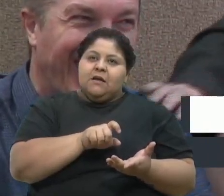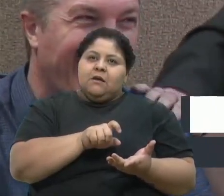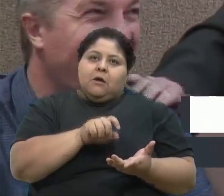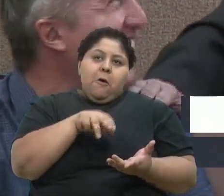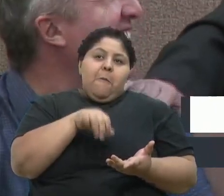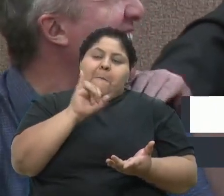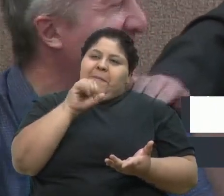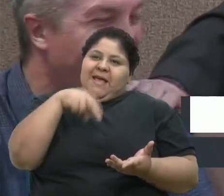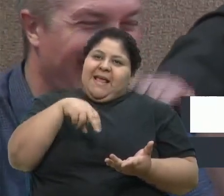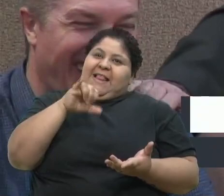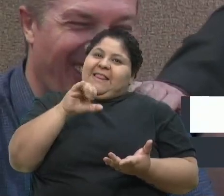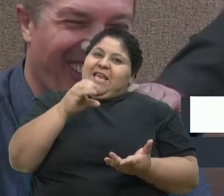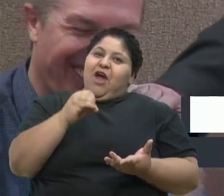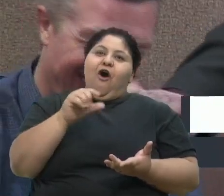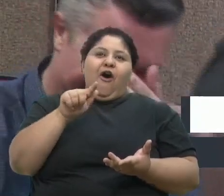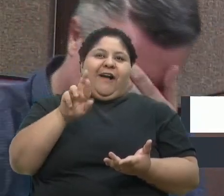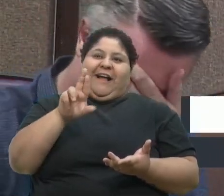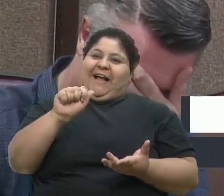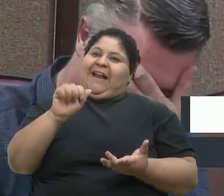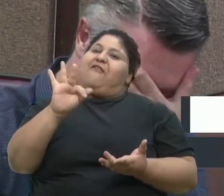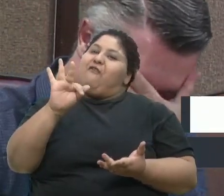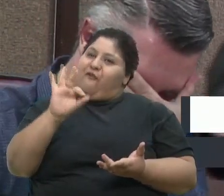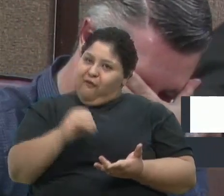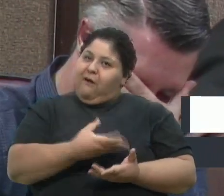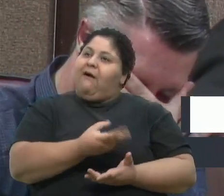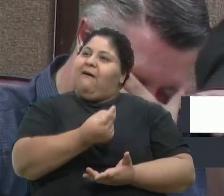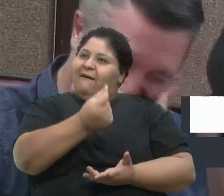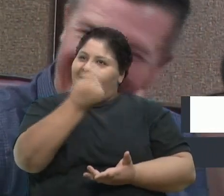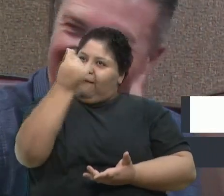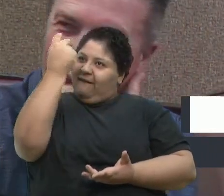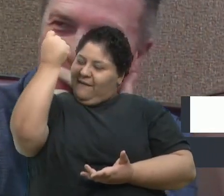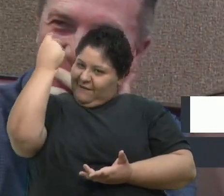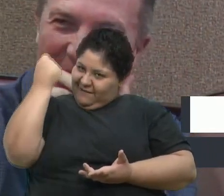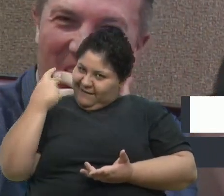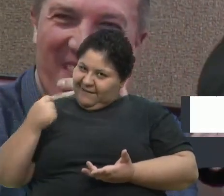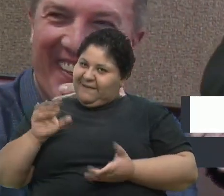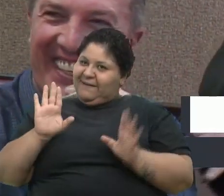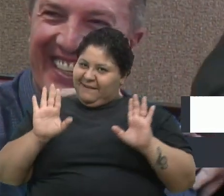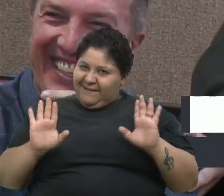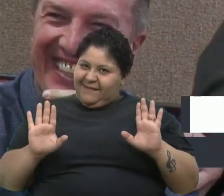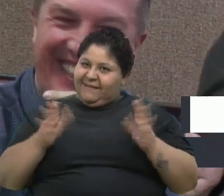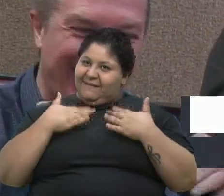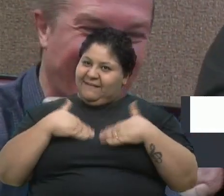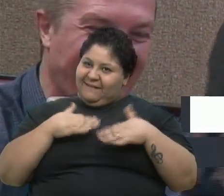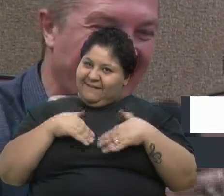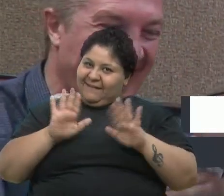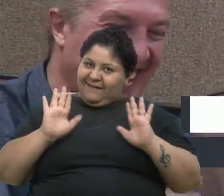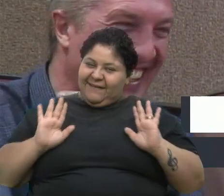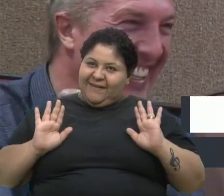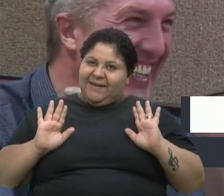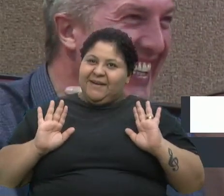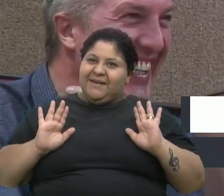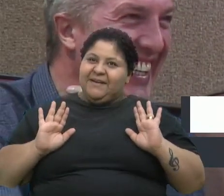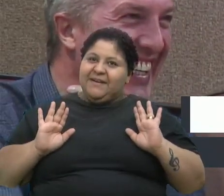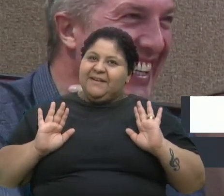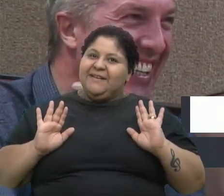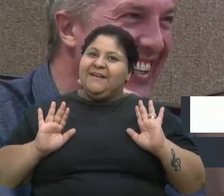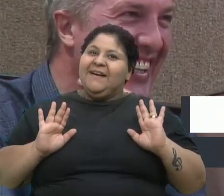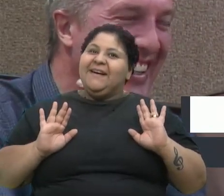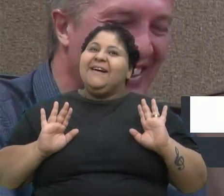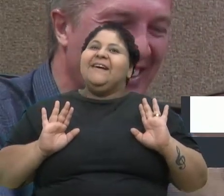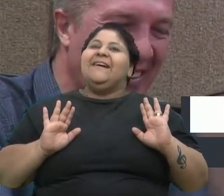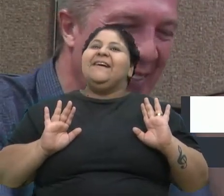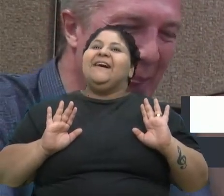mimeógrafo aí também não exagere, Calma. Não exagera, aí tu foi muito pesado, né?